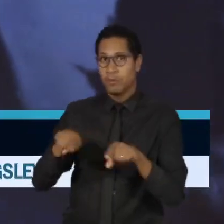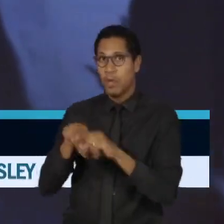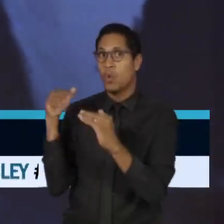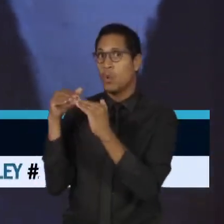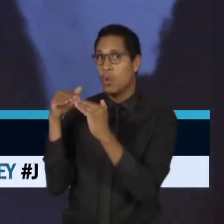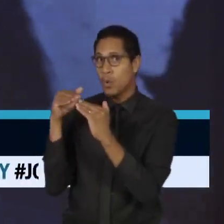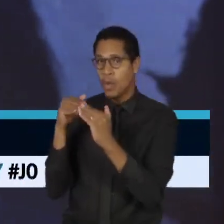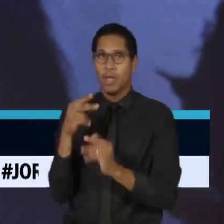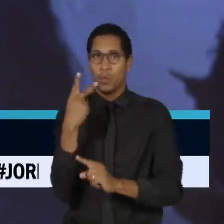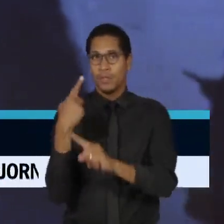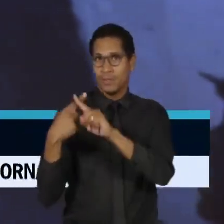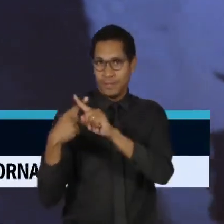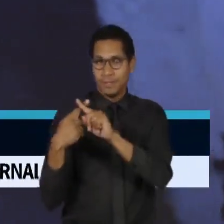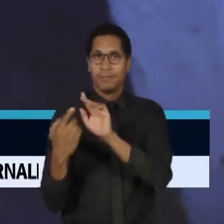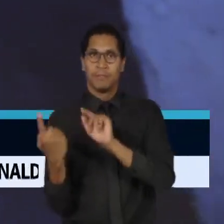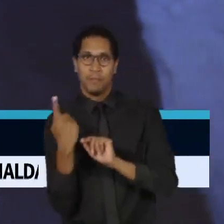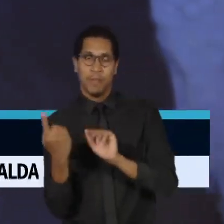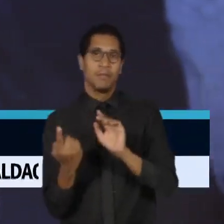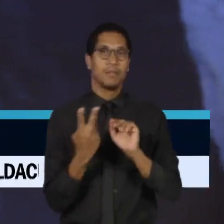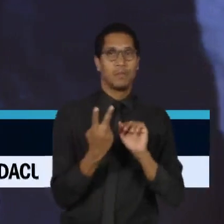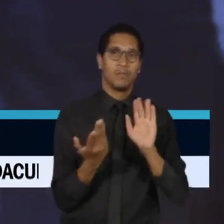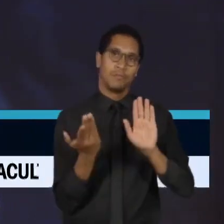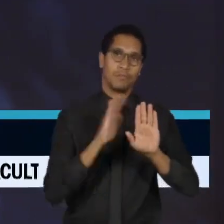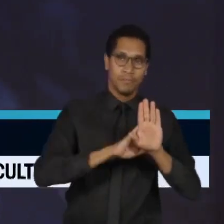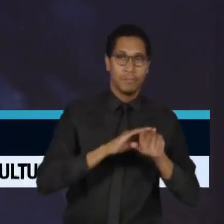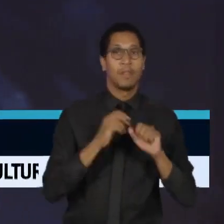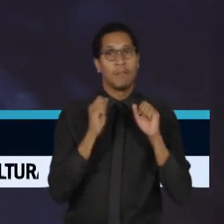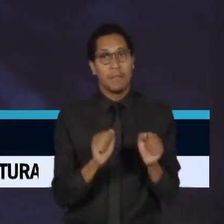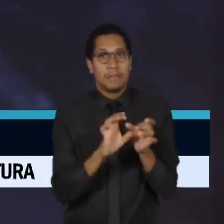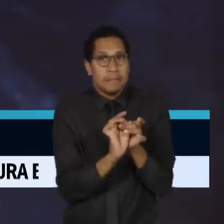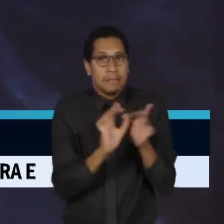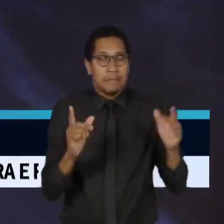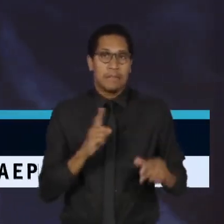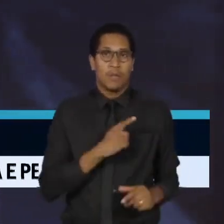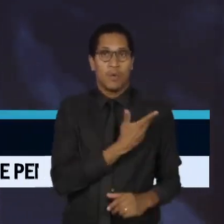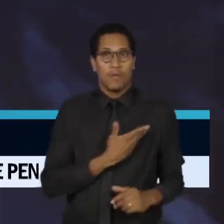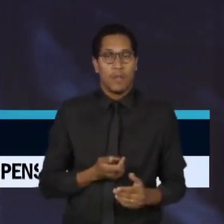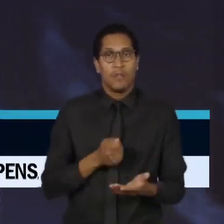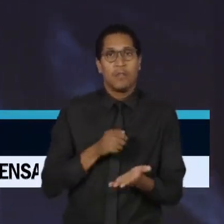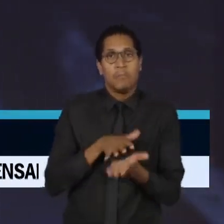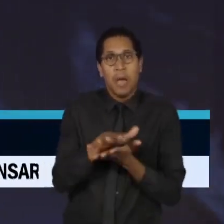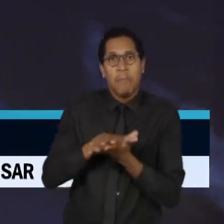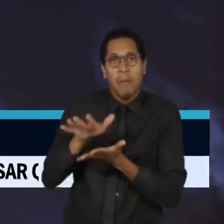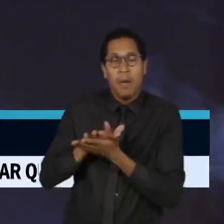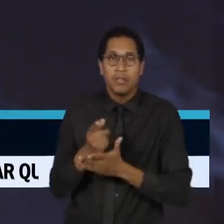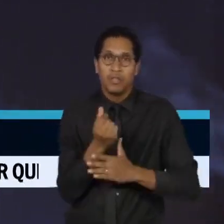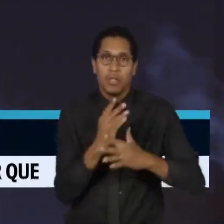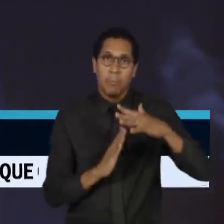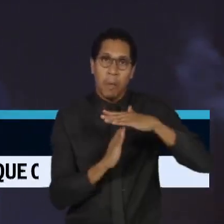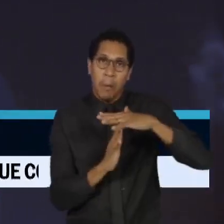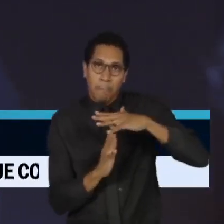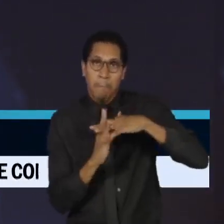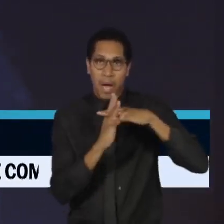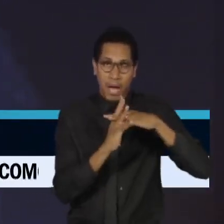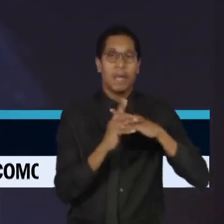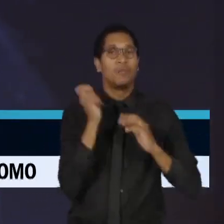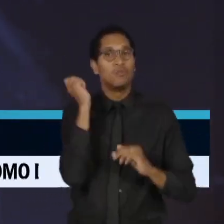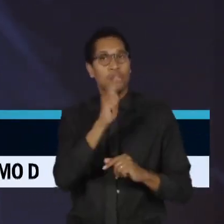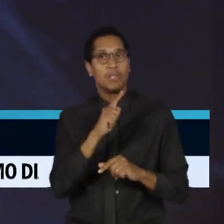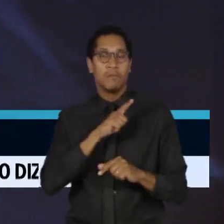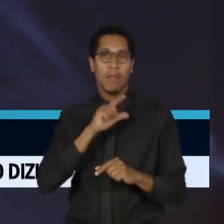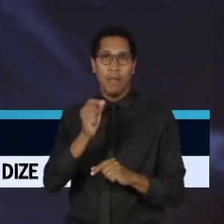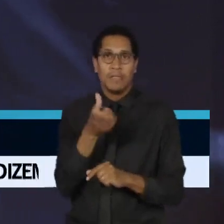votações o texto Dá licença para o governo gastar além do previsto em lei e garantir os r$ 600 para o bolsa família